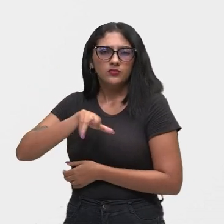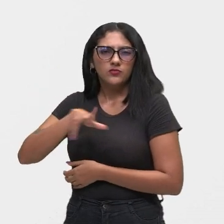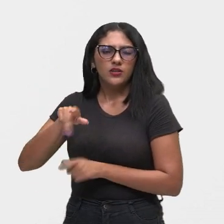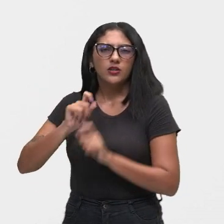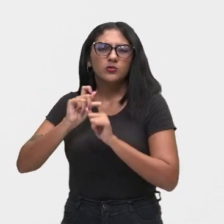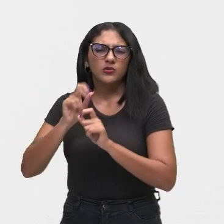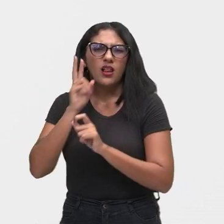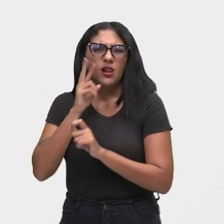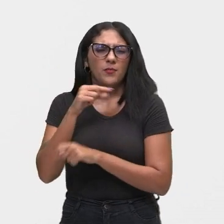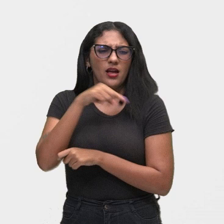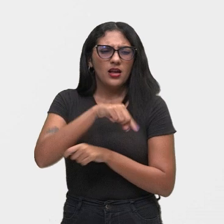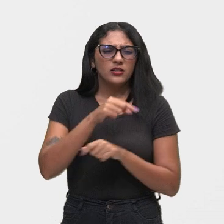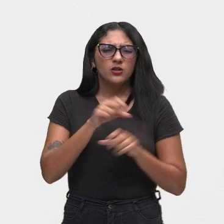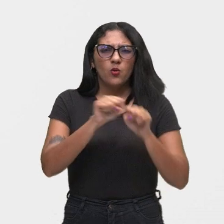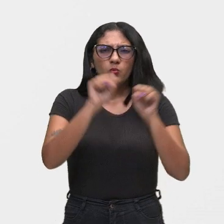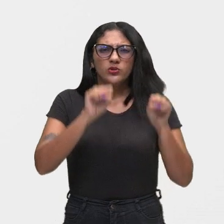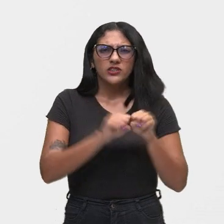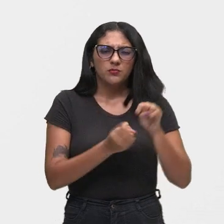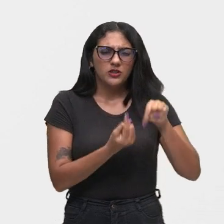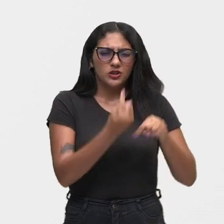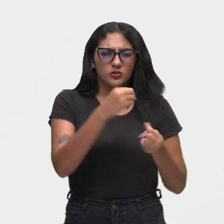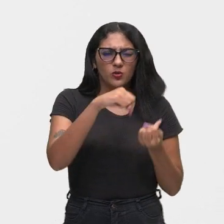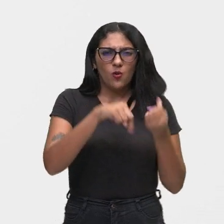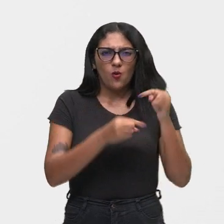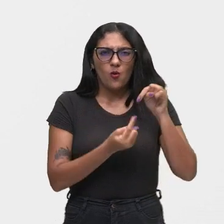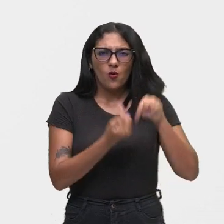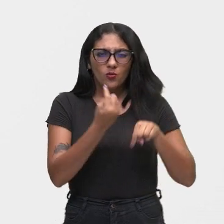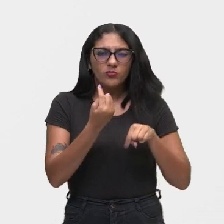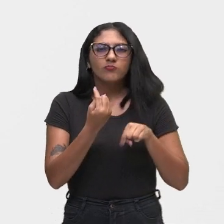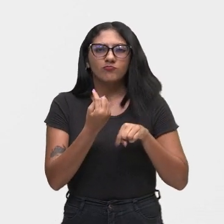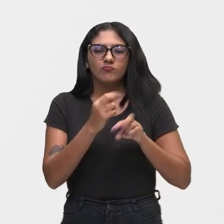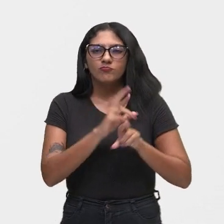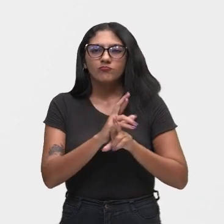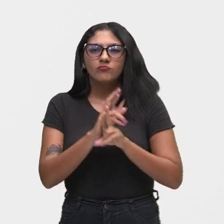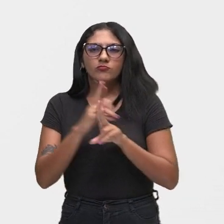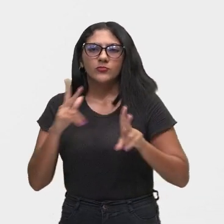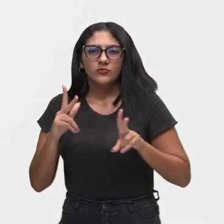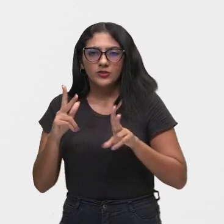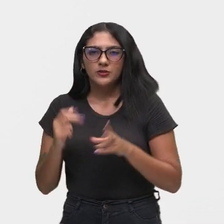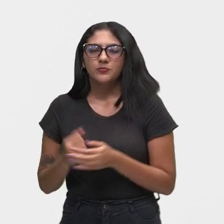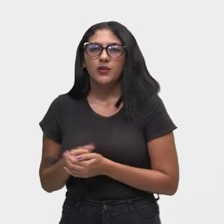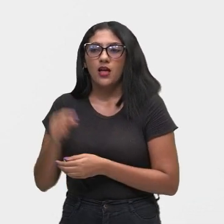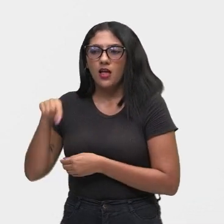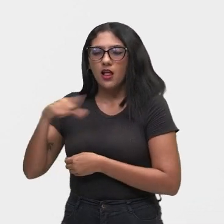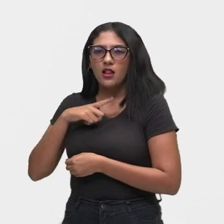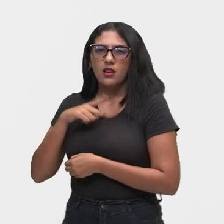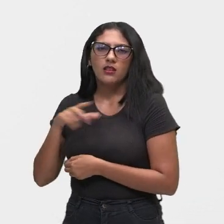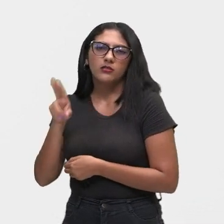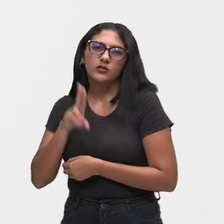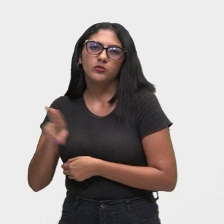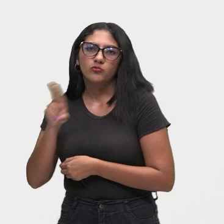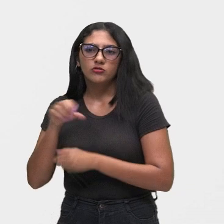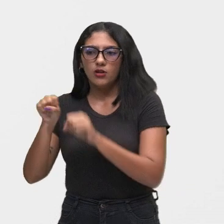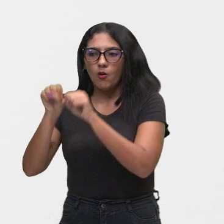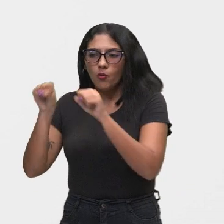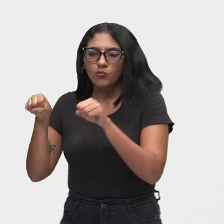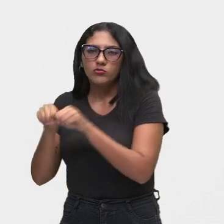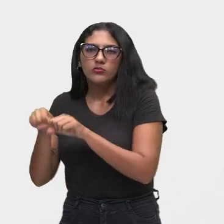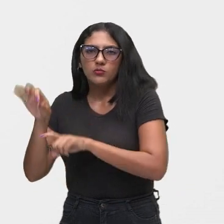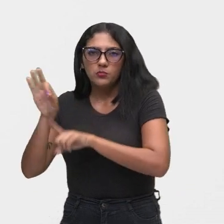os trocadores de calor, o que significa uma parte do processo termodinâmico e,